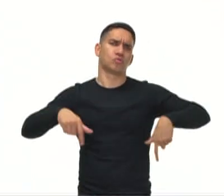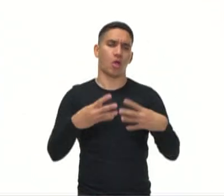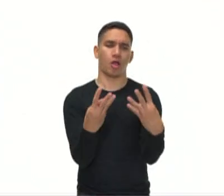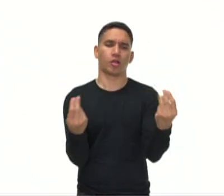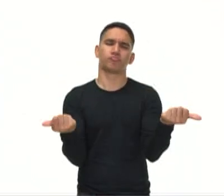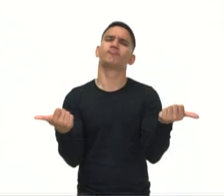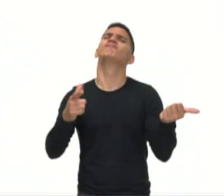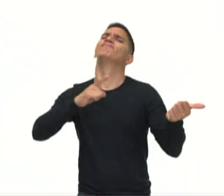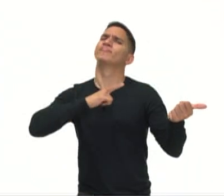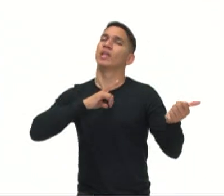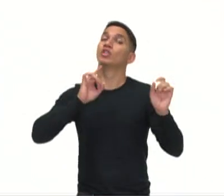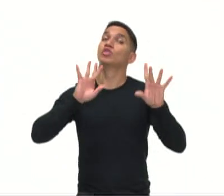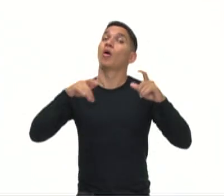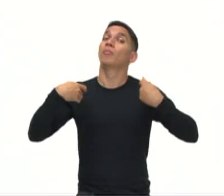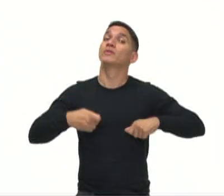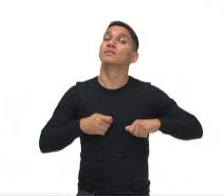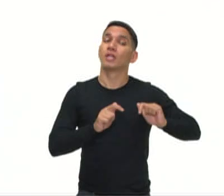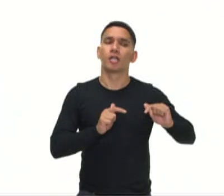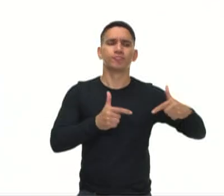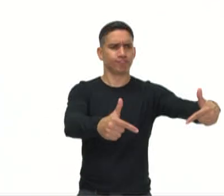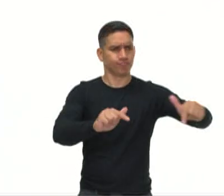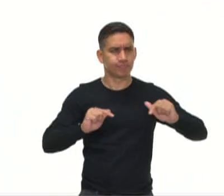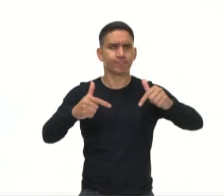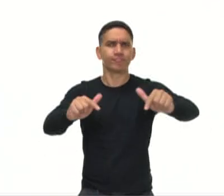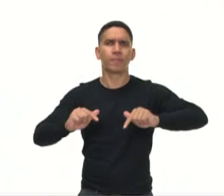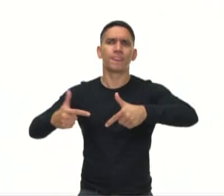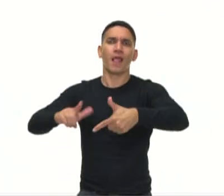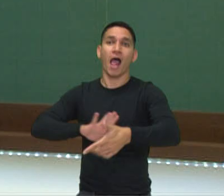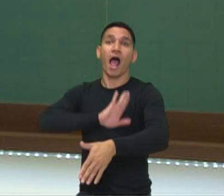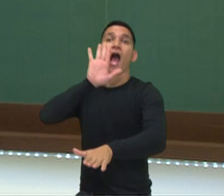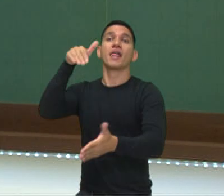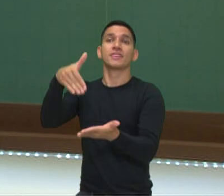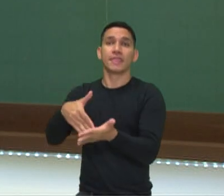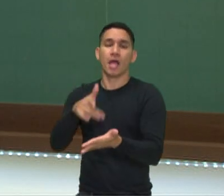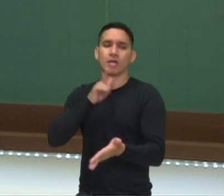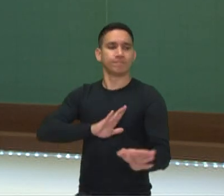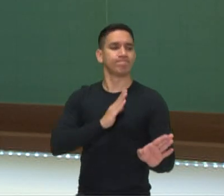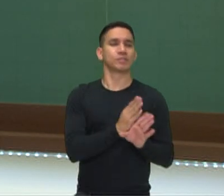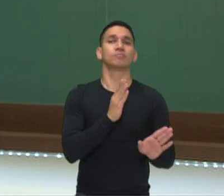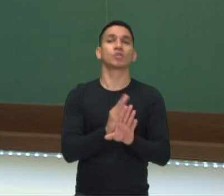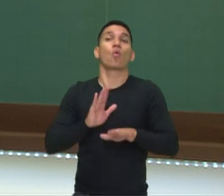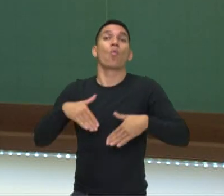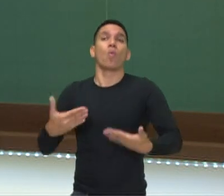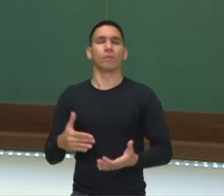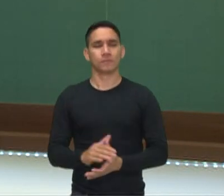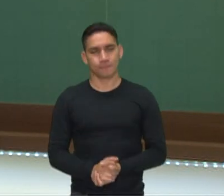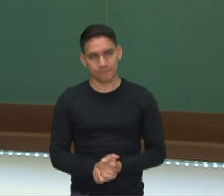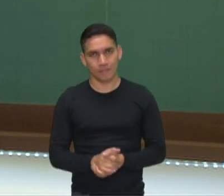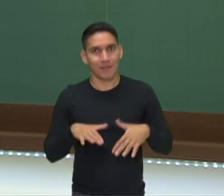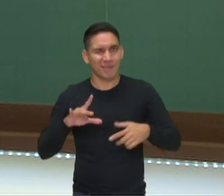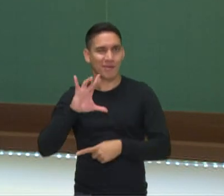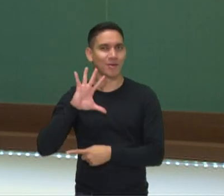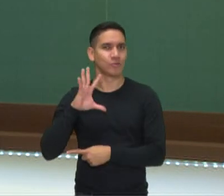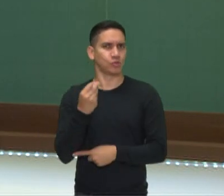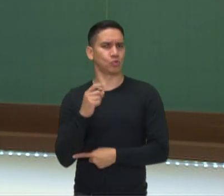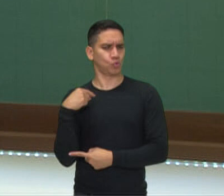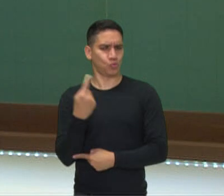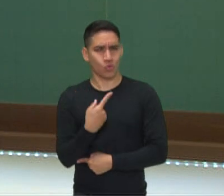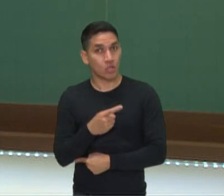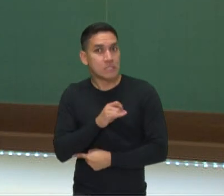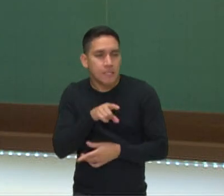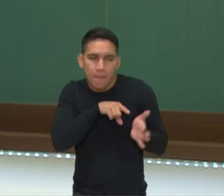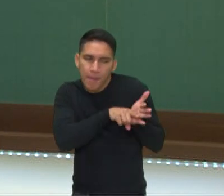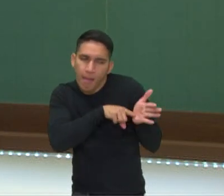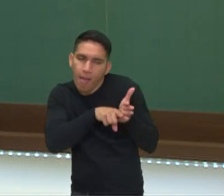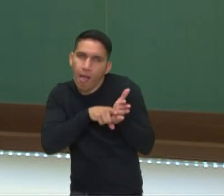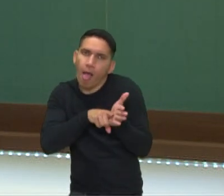uma questão de se mexer até descobrir qual é. Então todos nós, se pesquisarmos